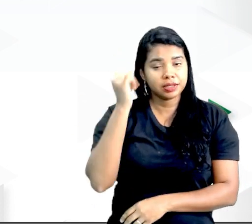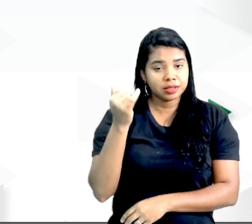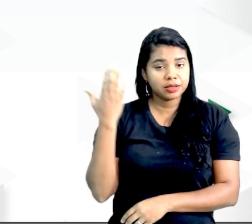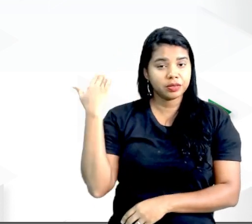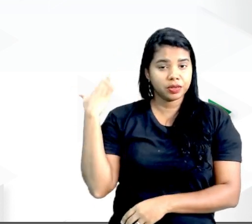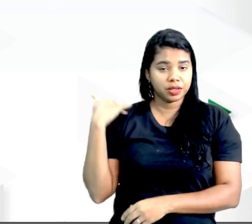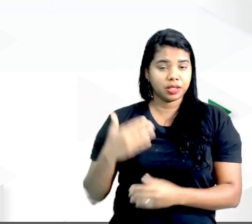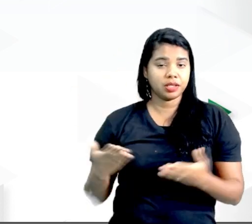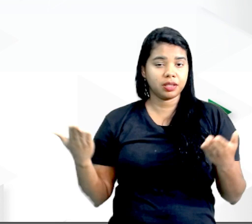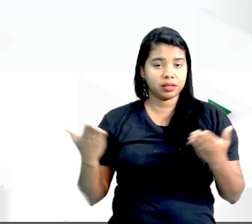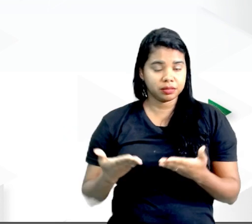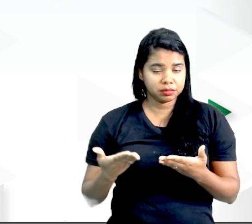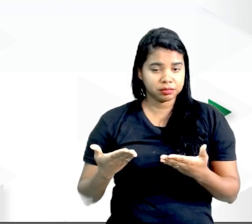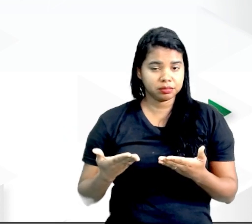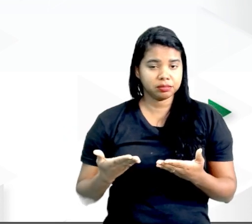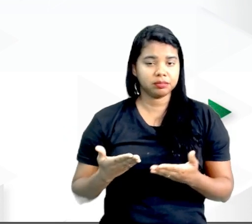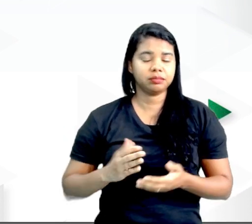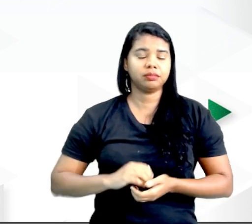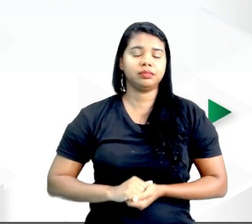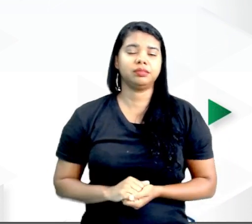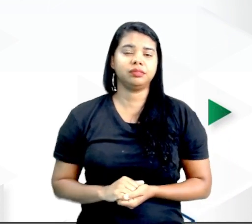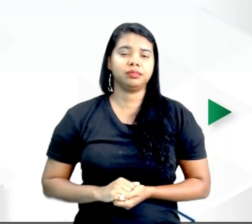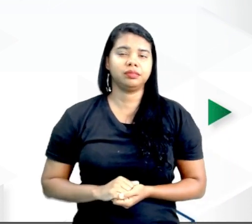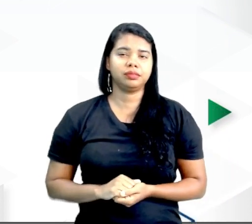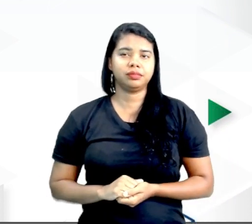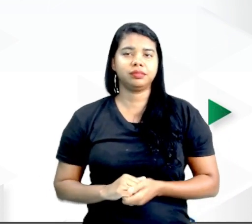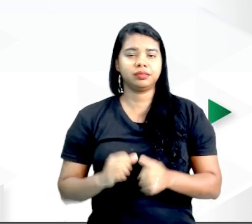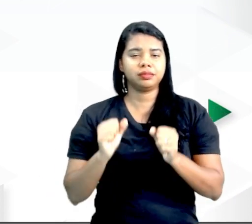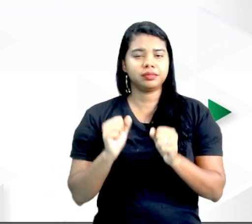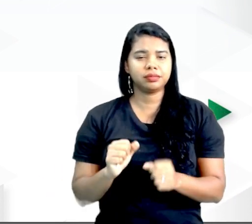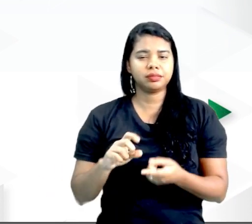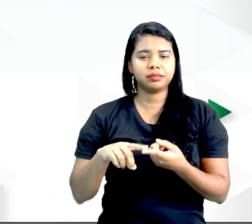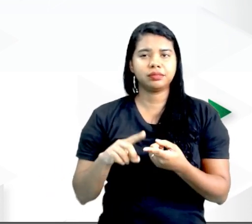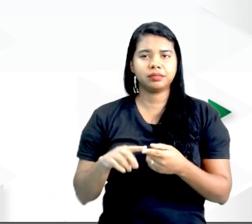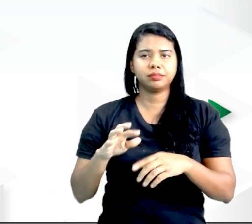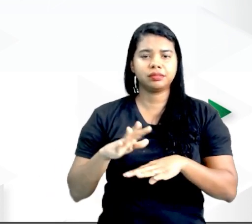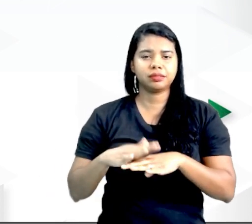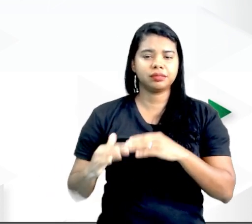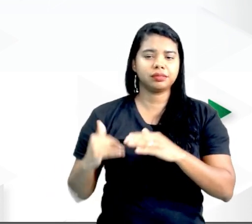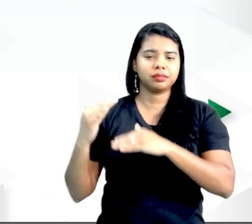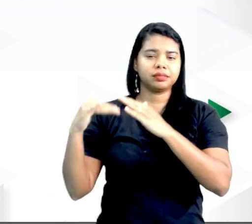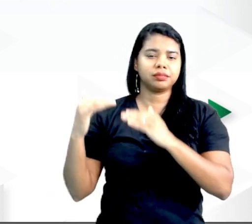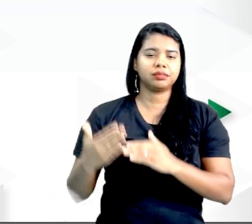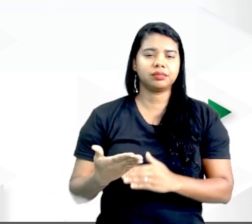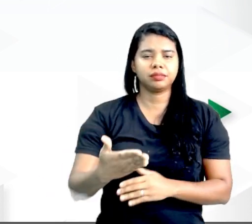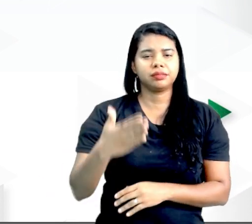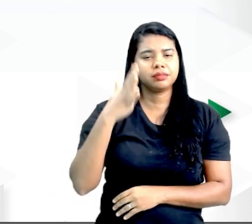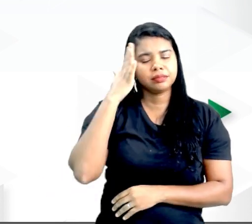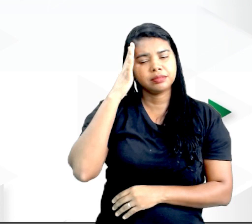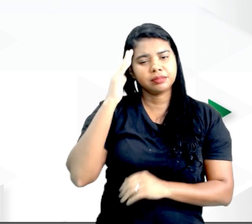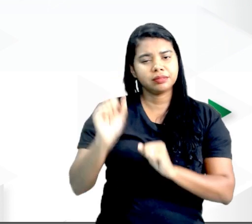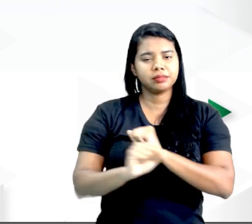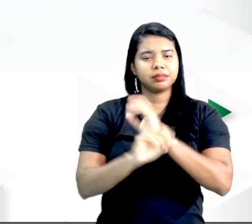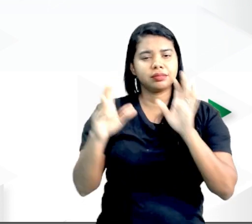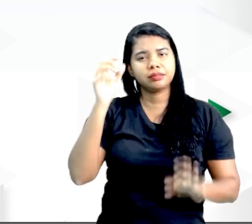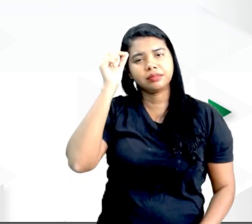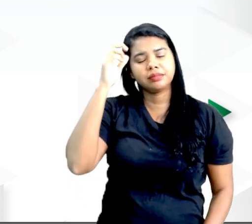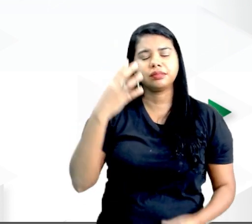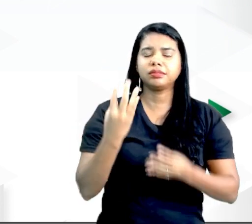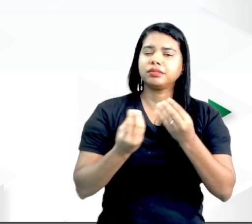foi antes do que estamos trabalhando na atualidade, podemos já avançar para que você entenda a ideia